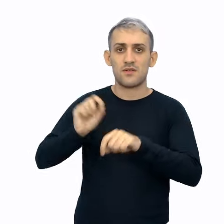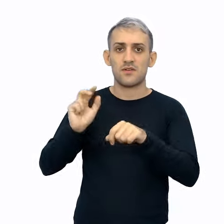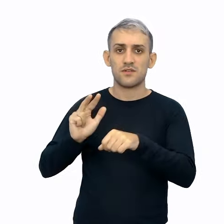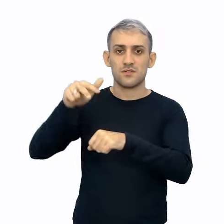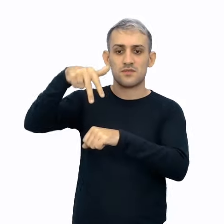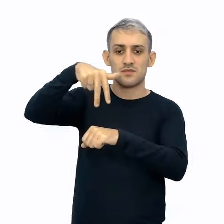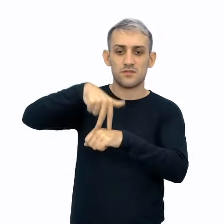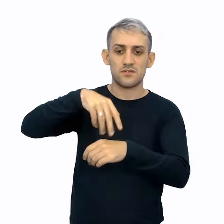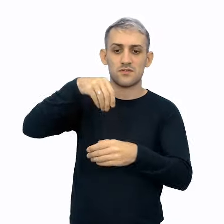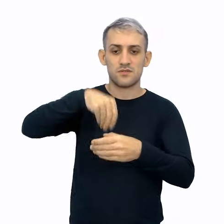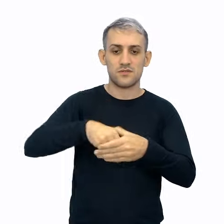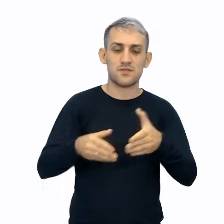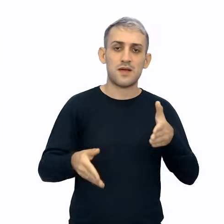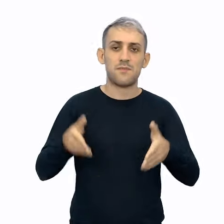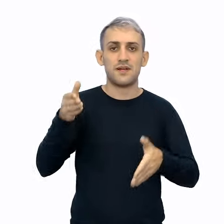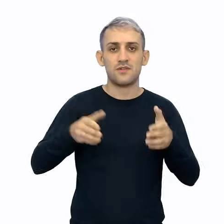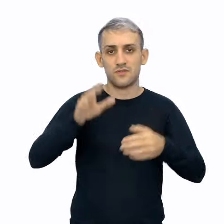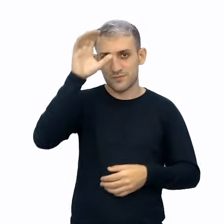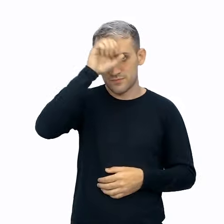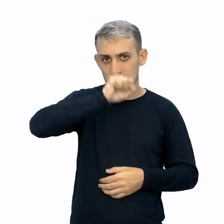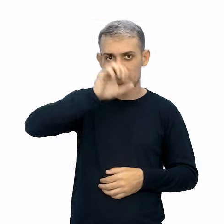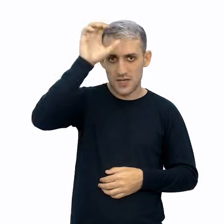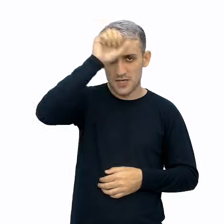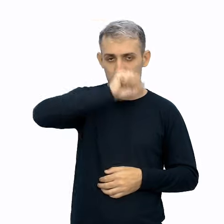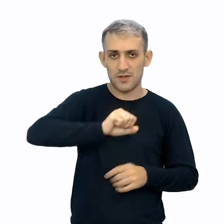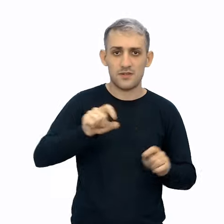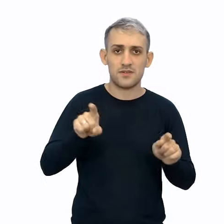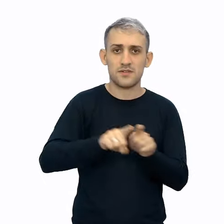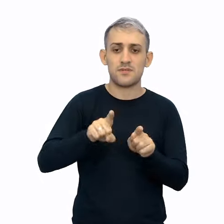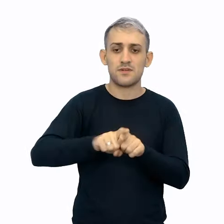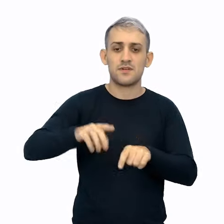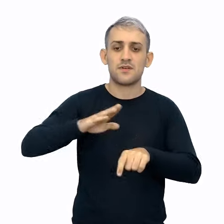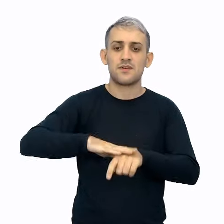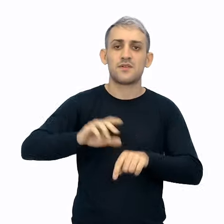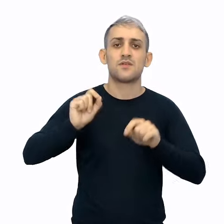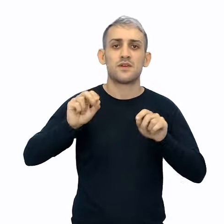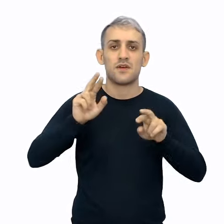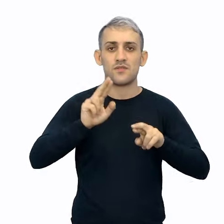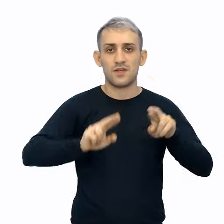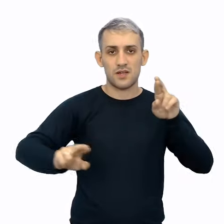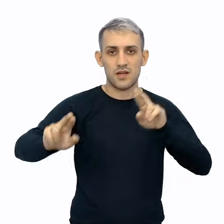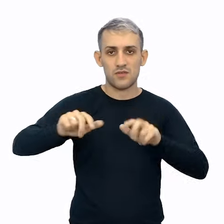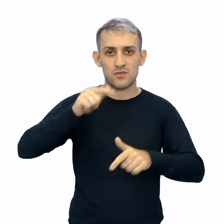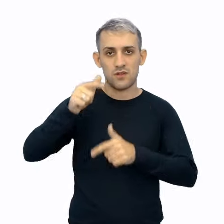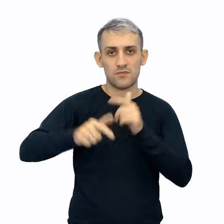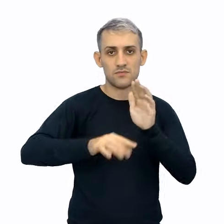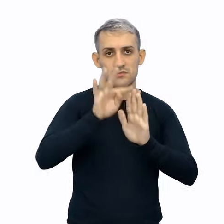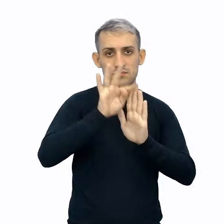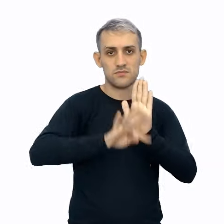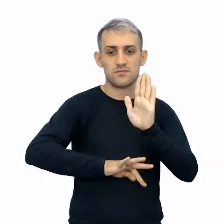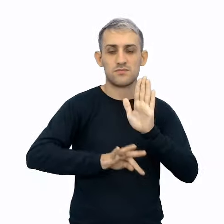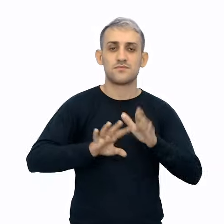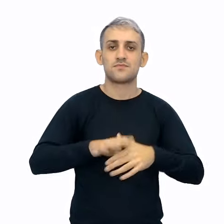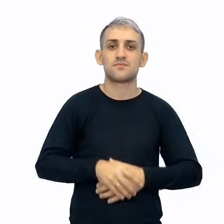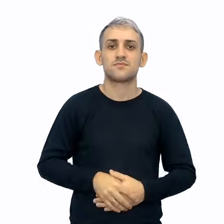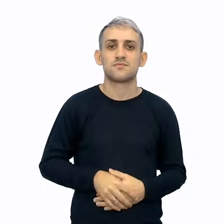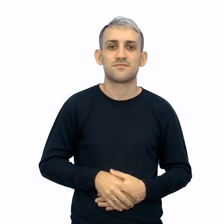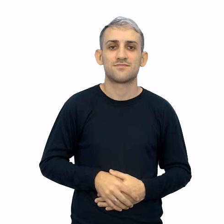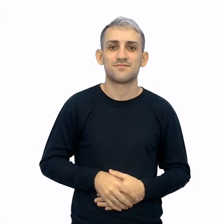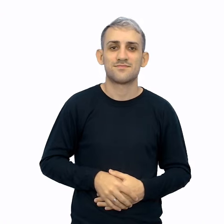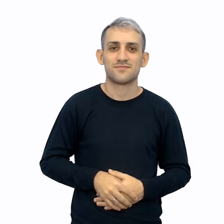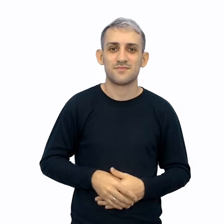processo da sua aprendizagem e também fazer a checagem do seu trabalho textual vamos agora